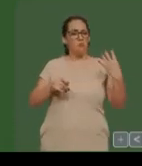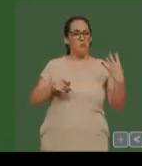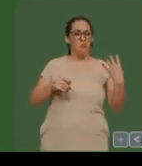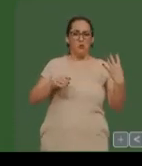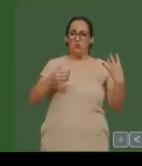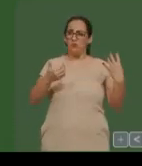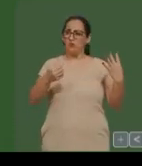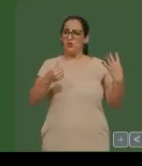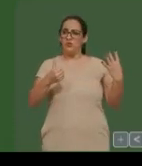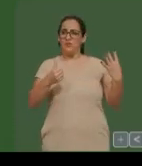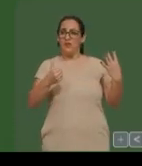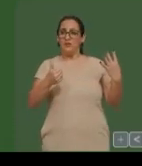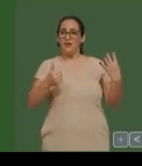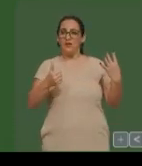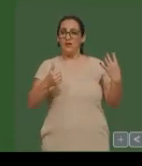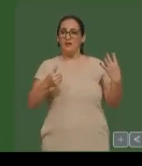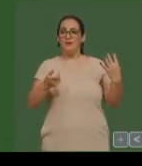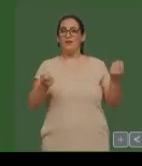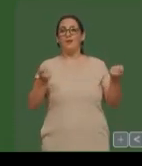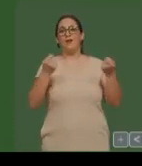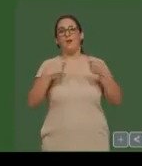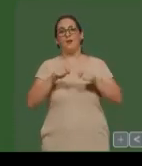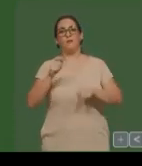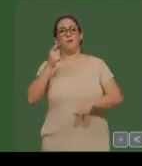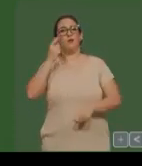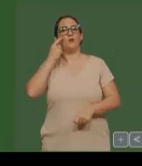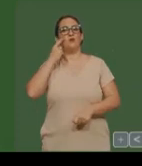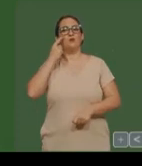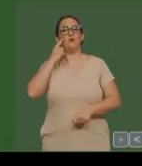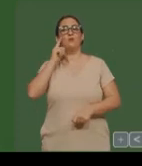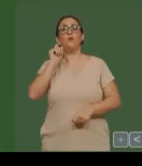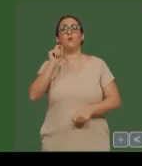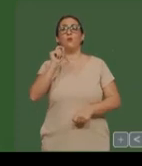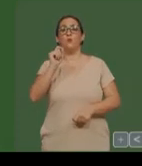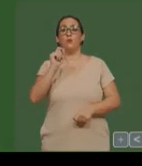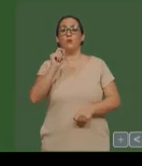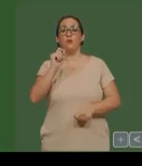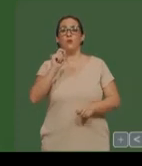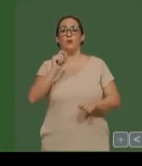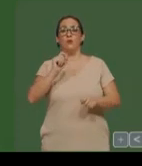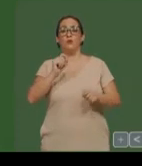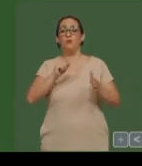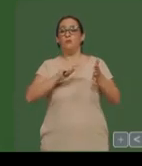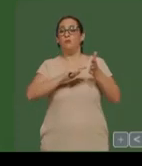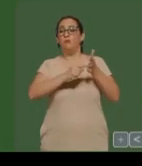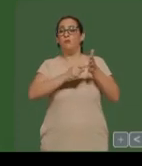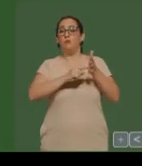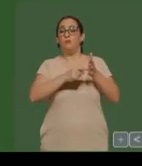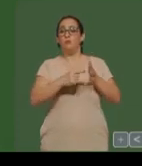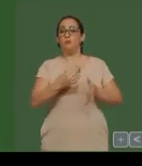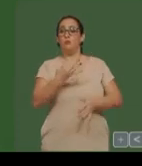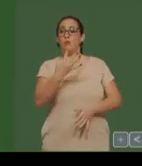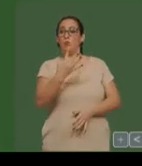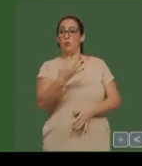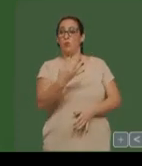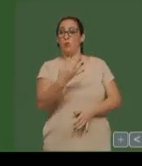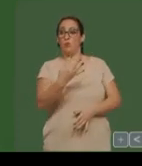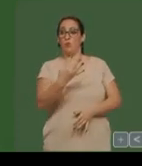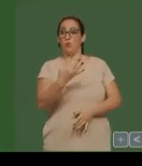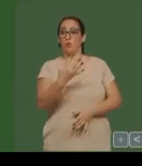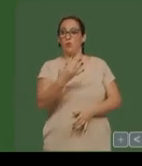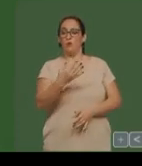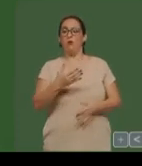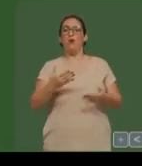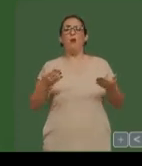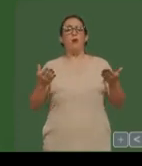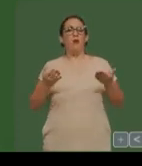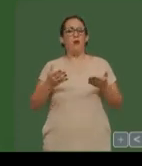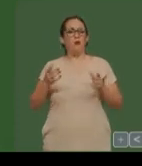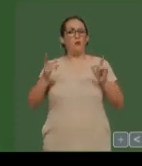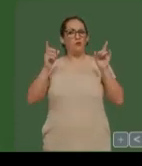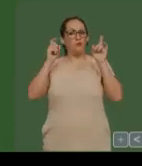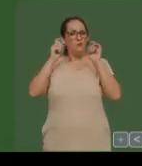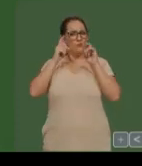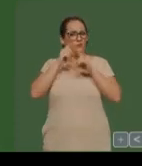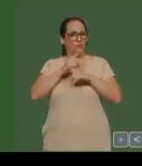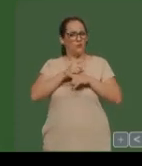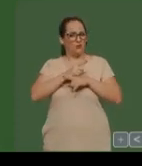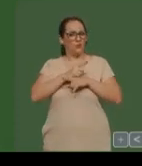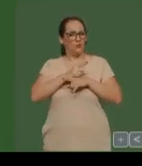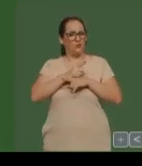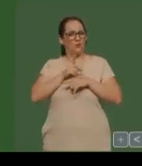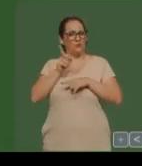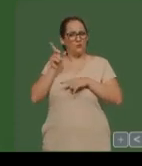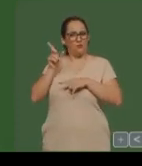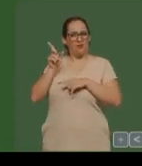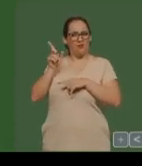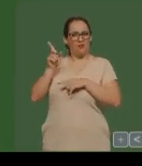para ver que a área foi multiplicada por 4. Essa é a maneira difícil de fazer. Mas eu sugiro que você não pense em fórmulas,